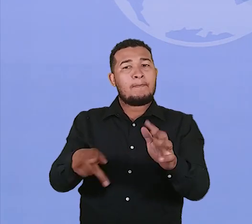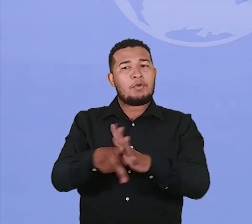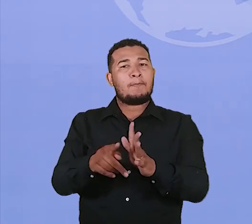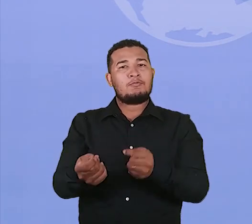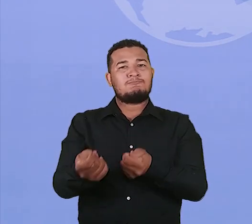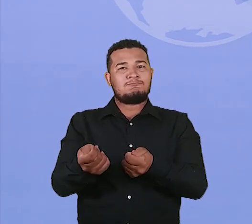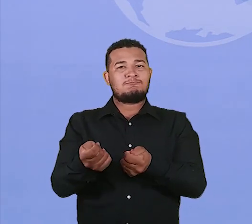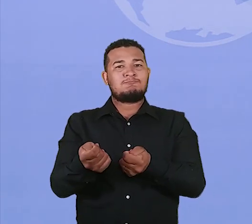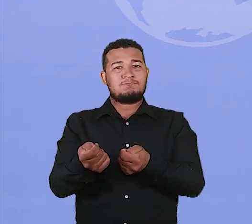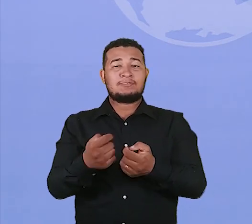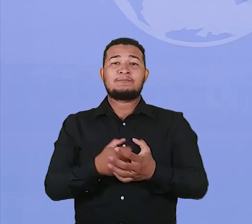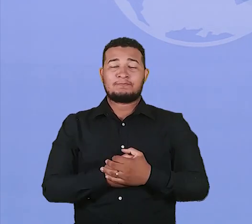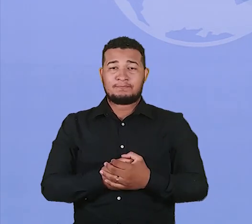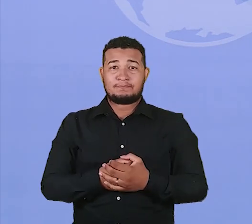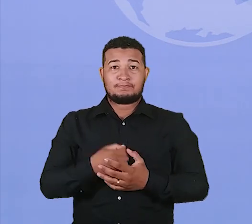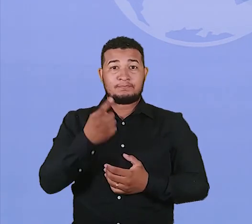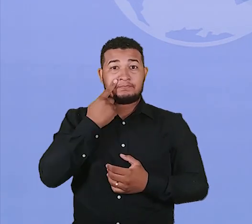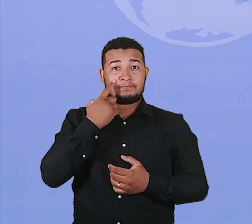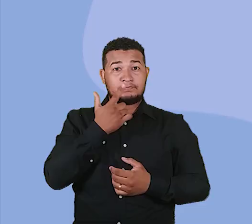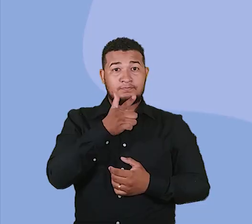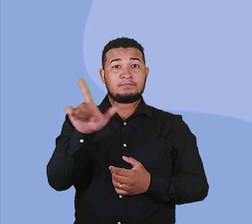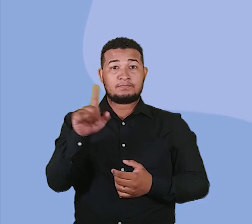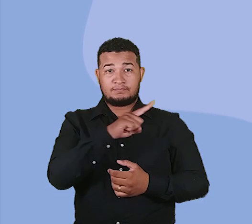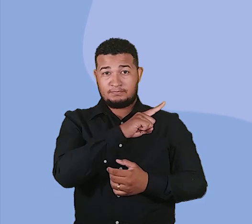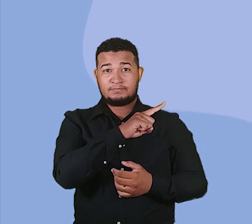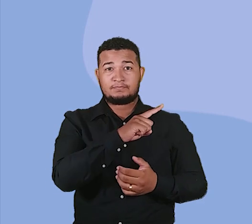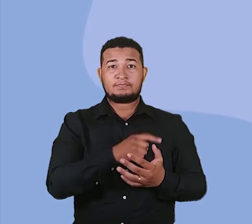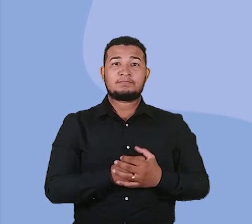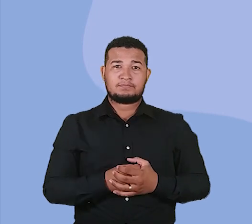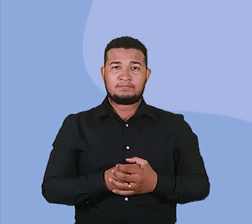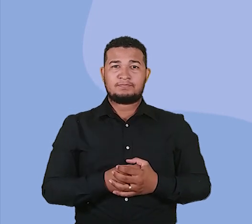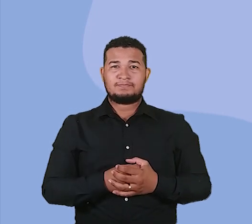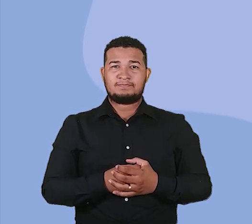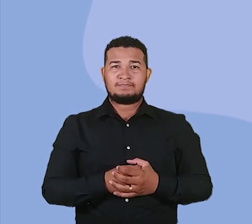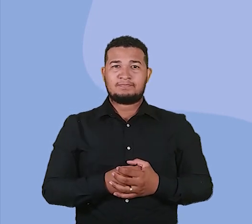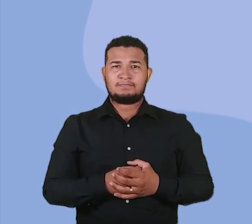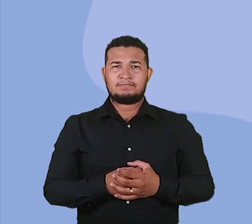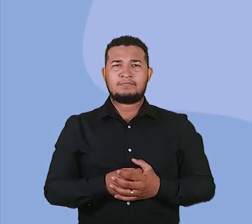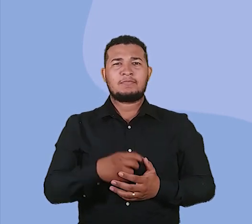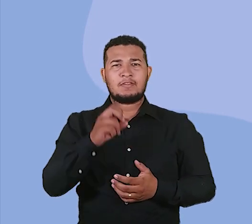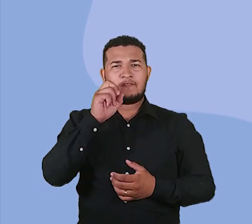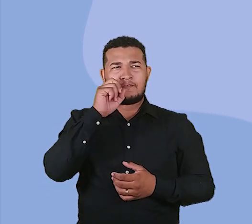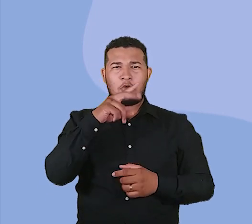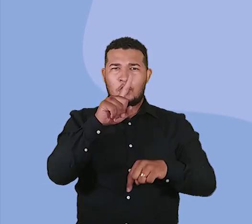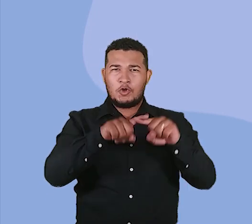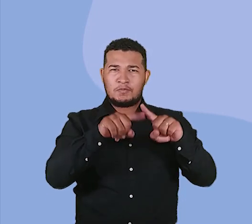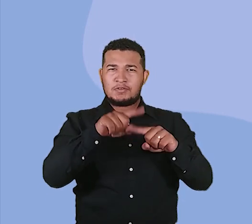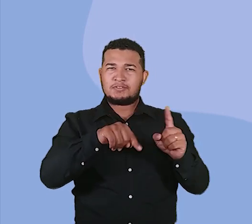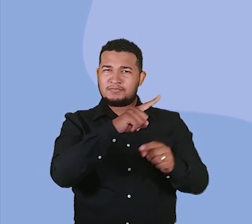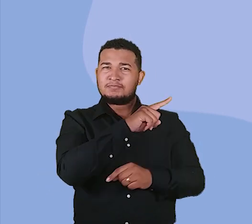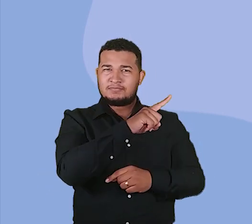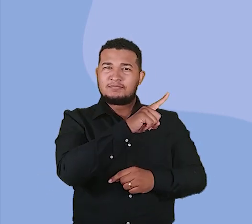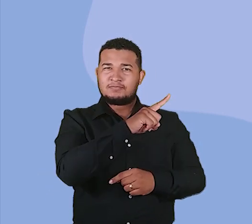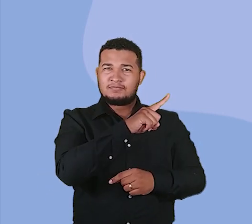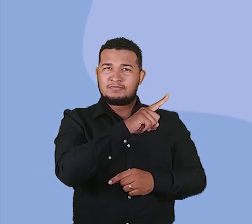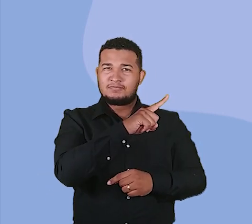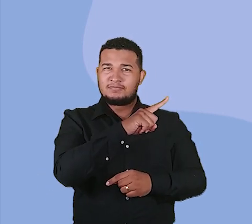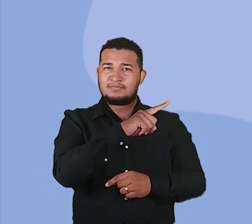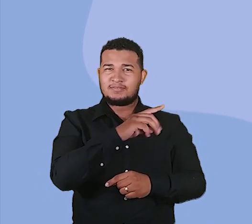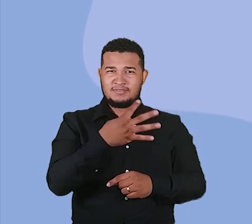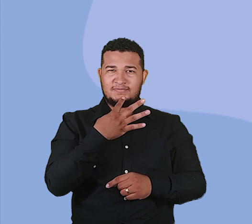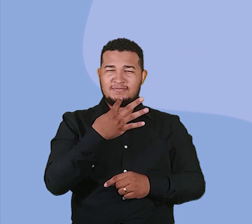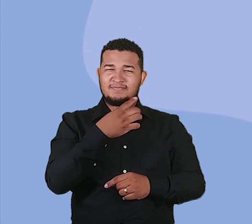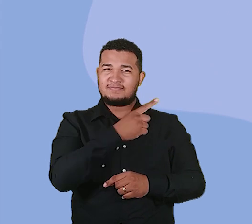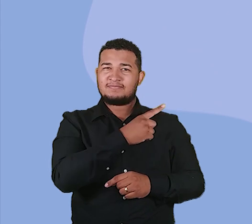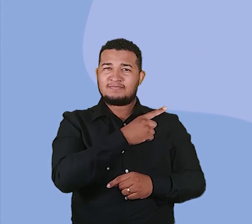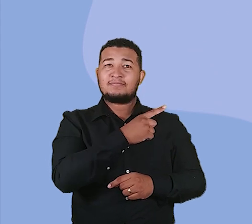construção tá olha esse outro cunha você já viram esse objeto em algum lugar